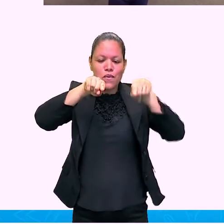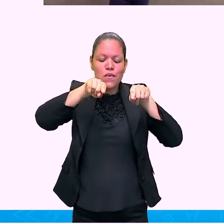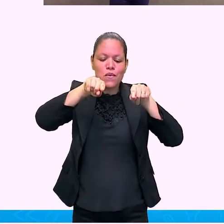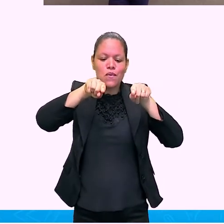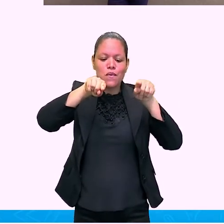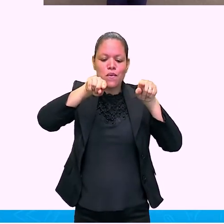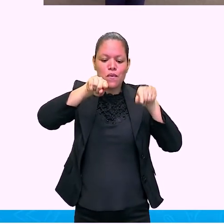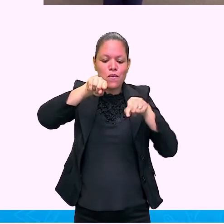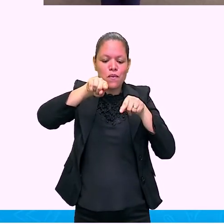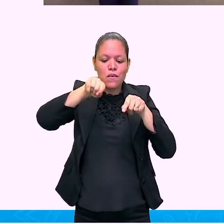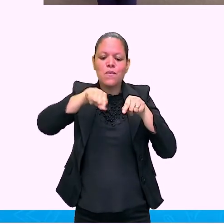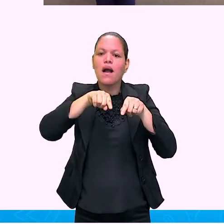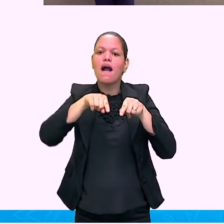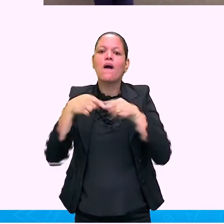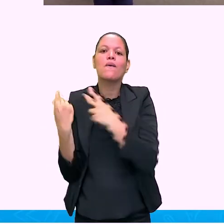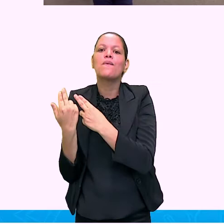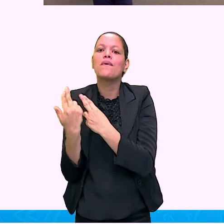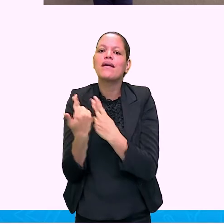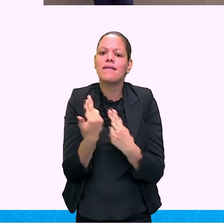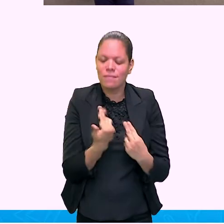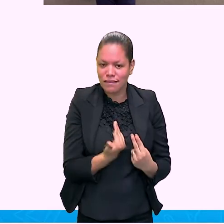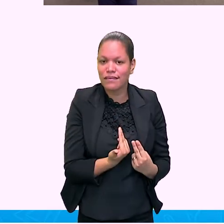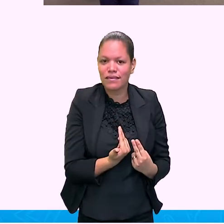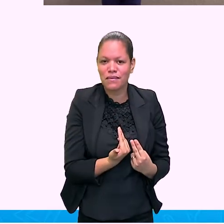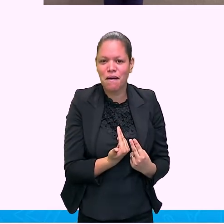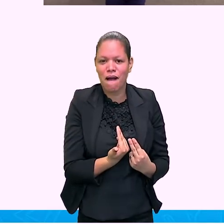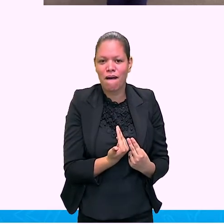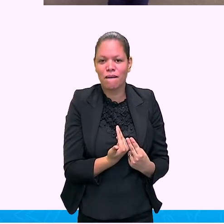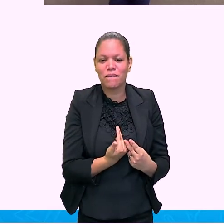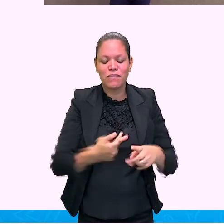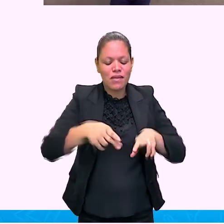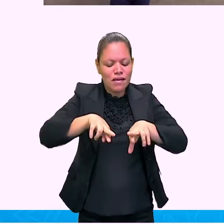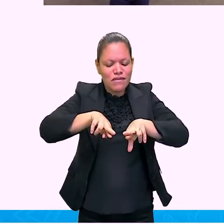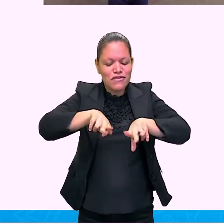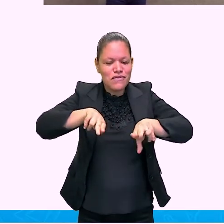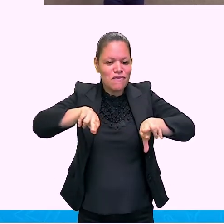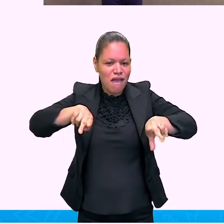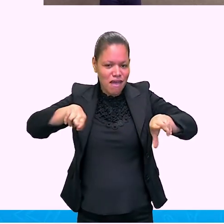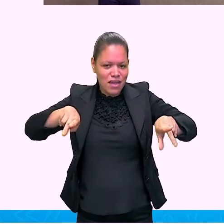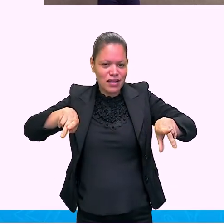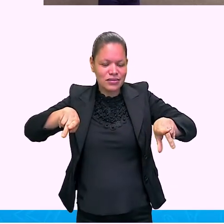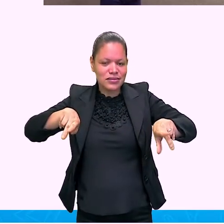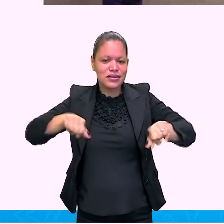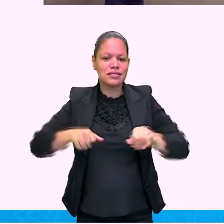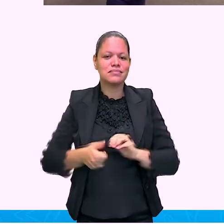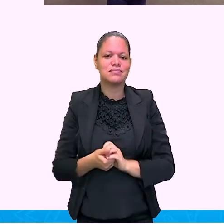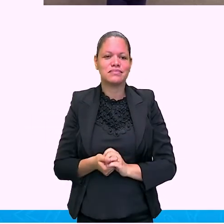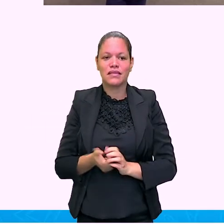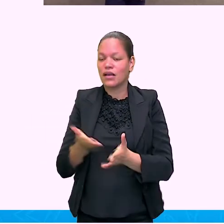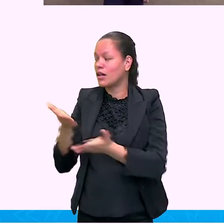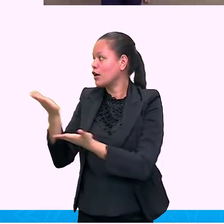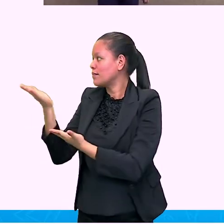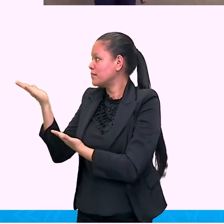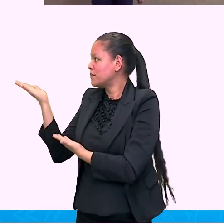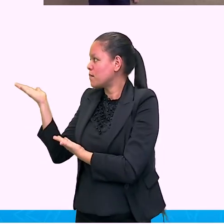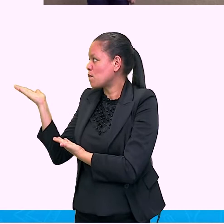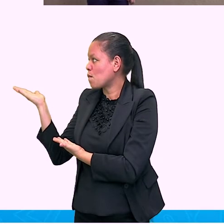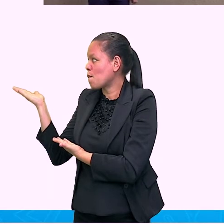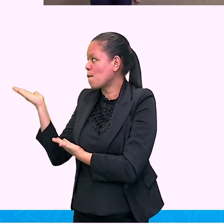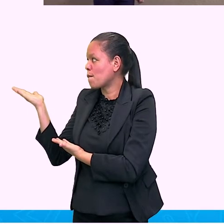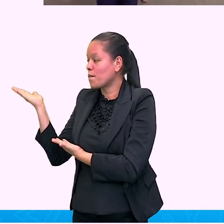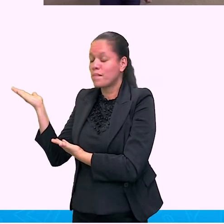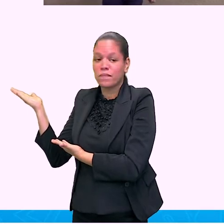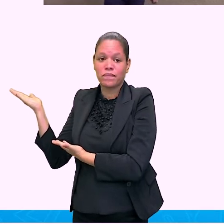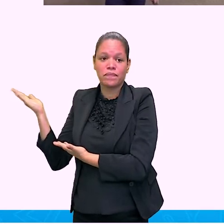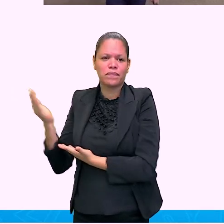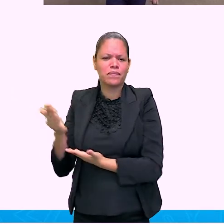comum. Só que a diferença são os ângulos. Verifique nesta imagem. Essas